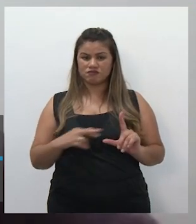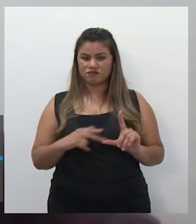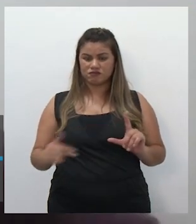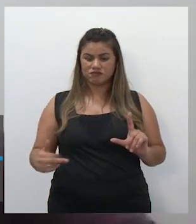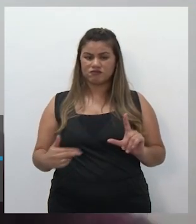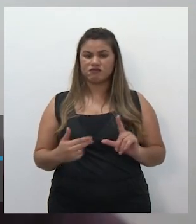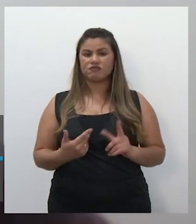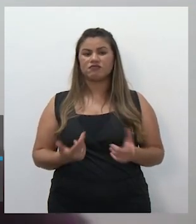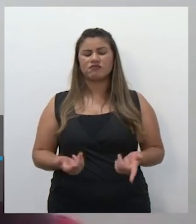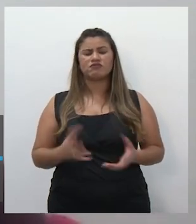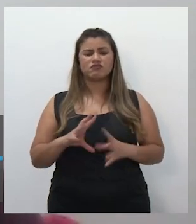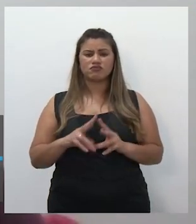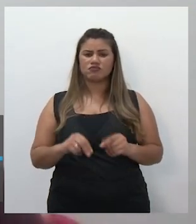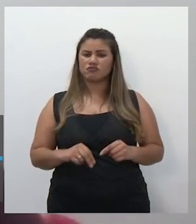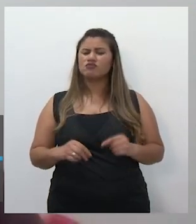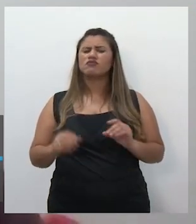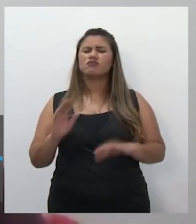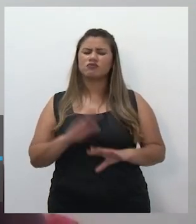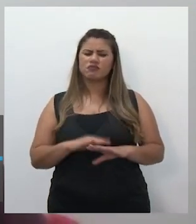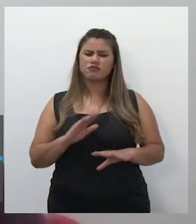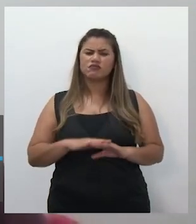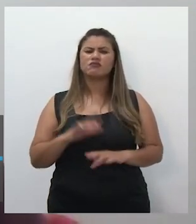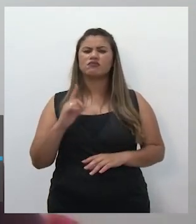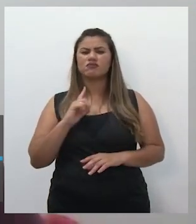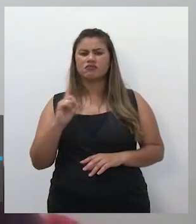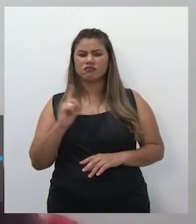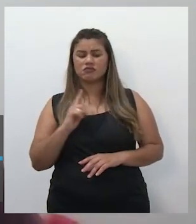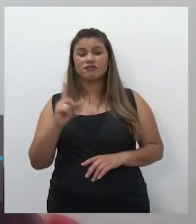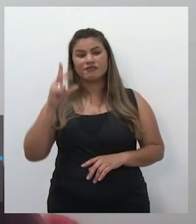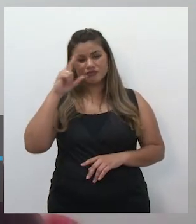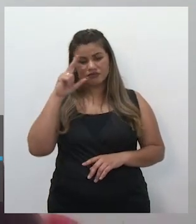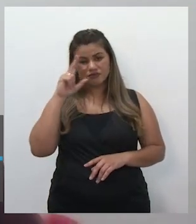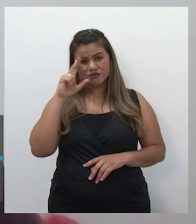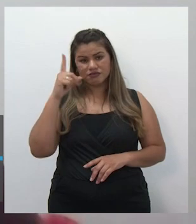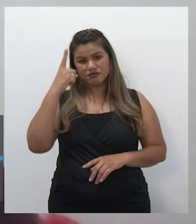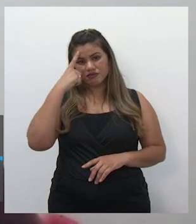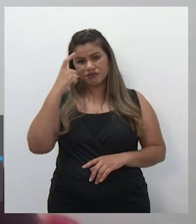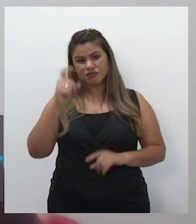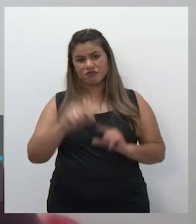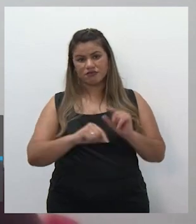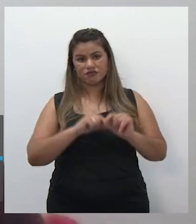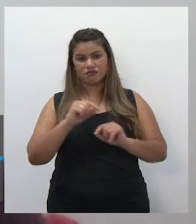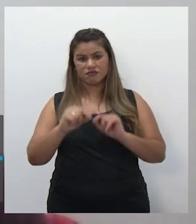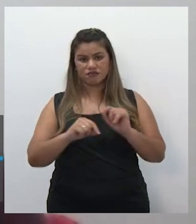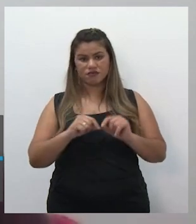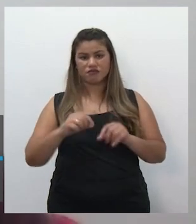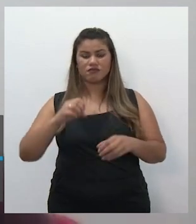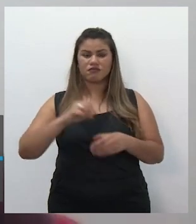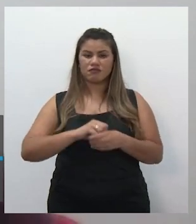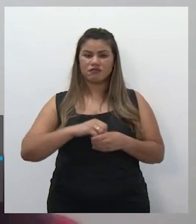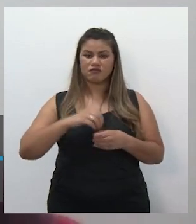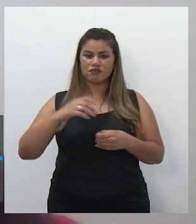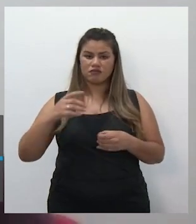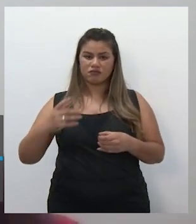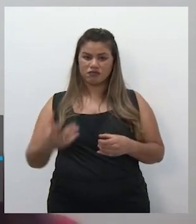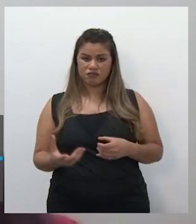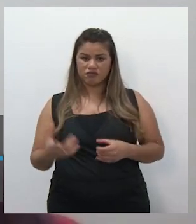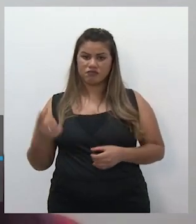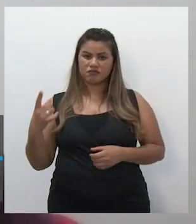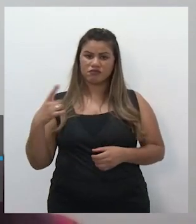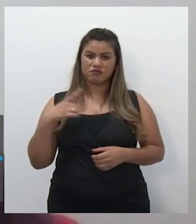corpo. Sim, todas essas questões vão surgir, né? Porque lembra, a ideia é que nesse material, uma grande questão que